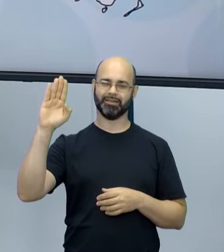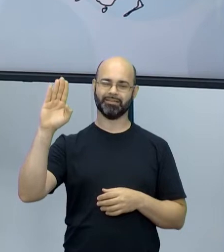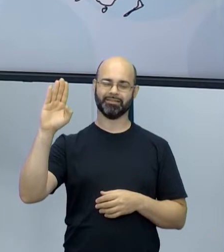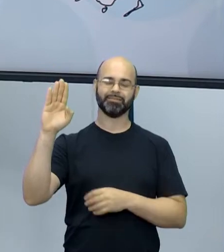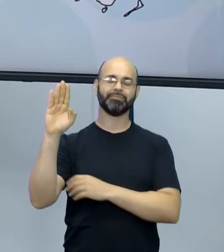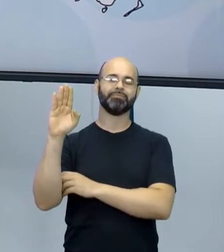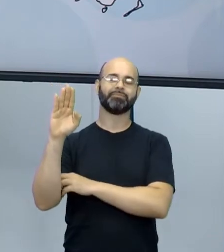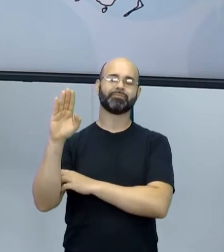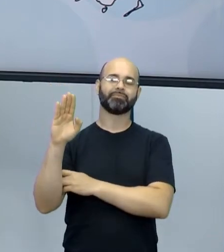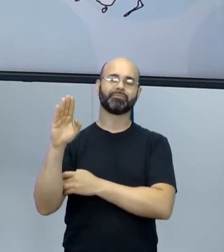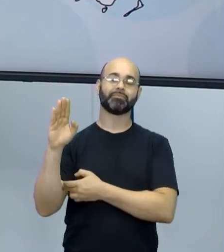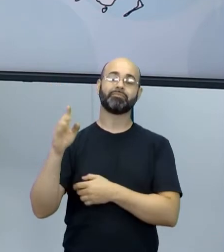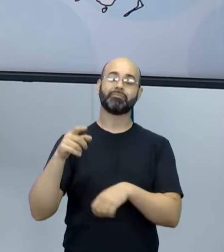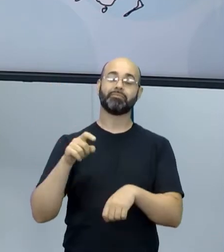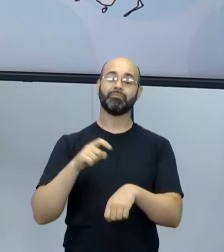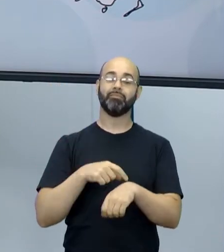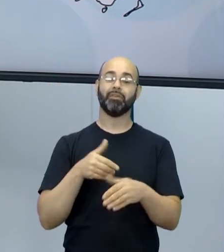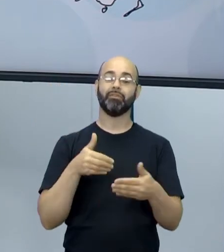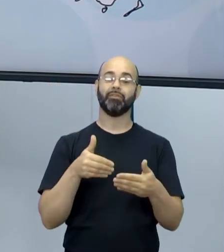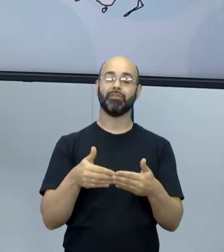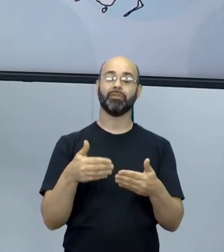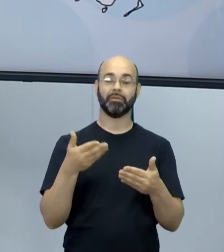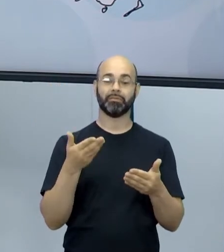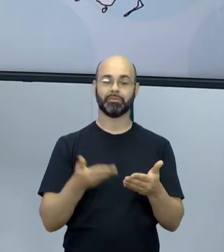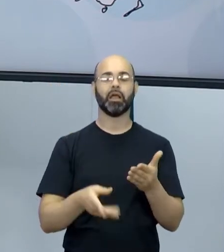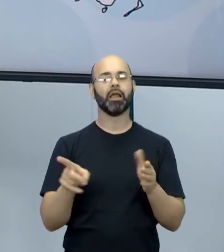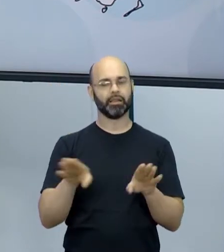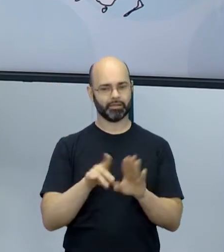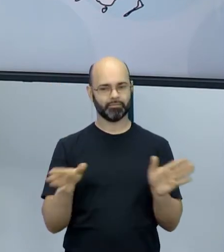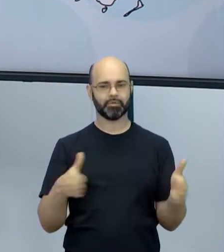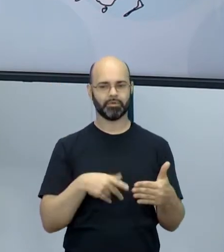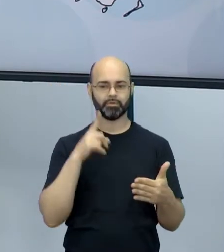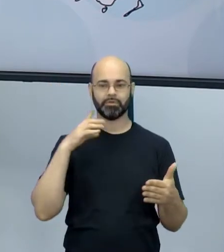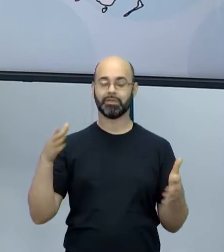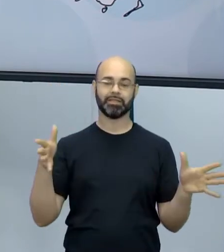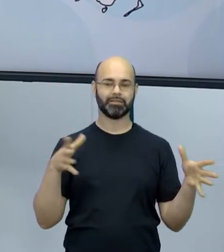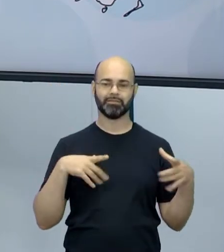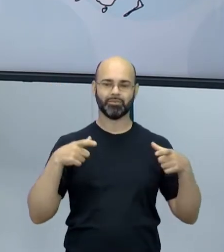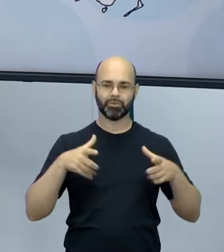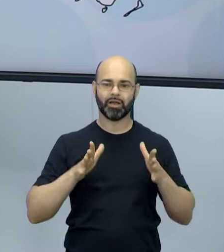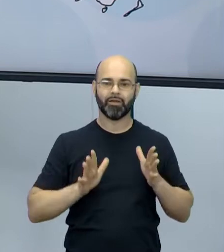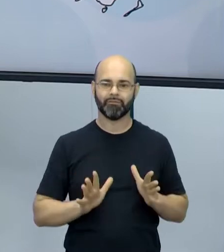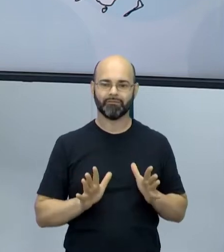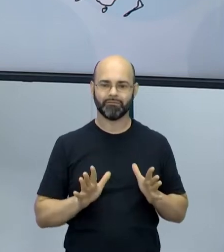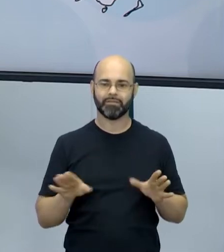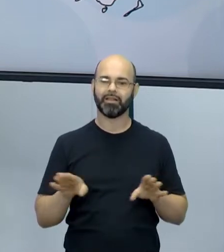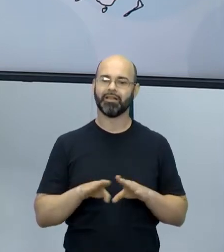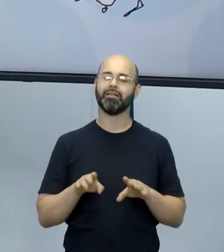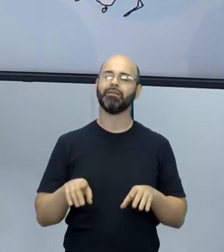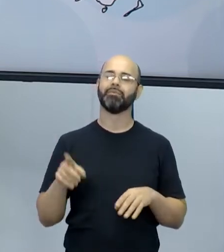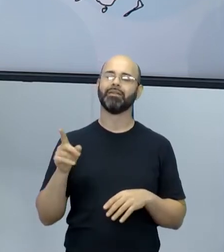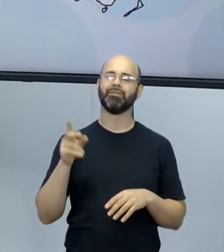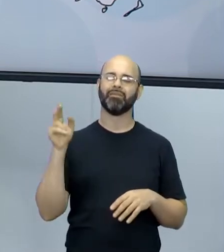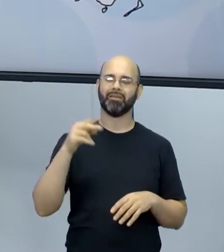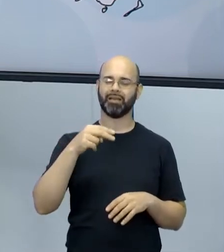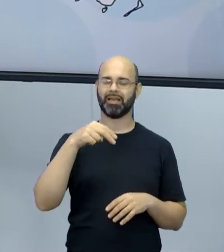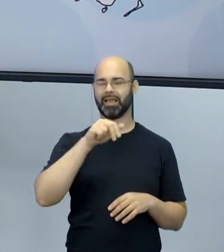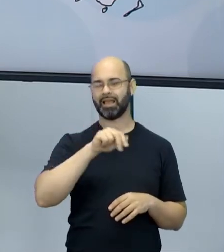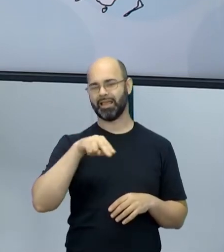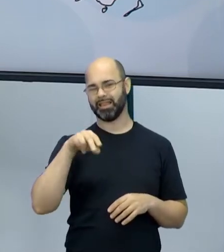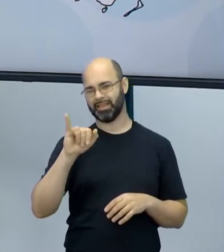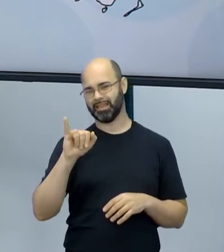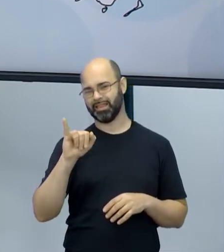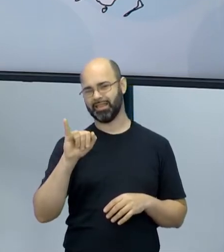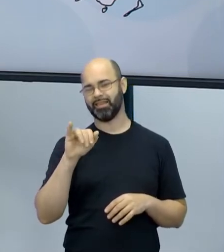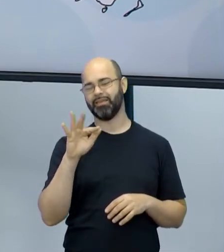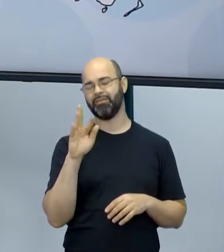Por quê? Porque as bombas estão caindo em Berlim, e ele está preso num cubículo também, e ele não pode sair dali. Ou seja, aquilo que a Anne Frank passou, ele também